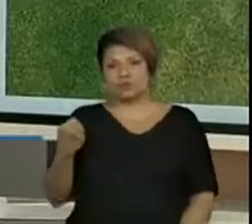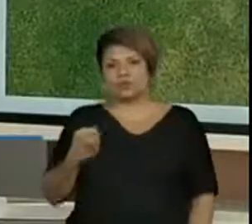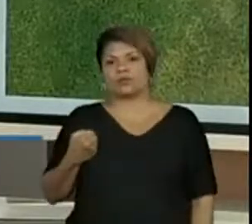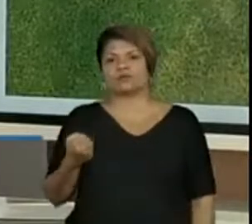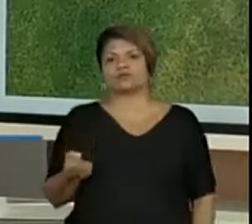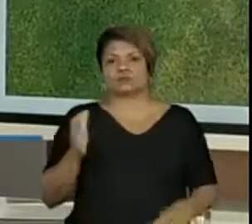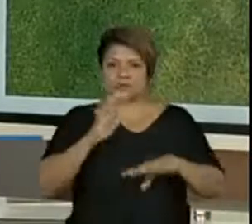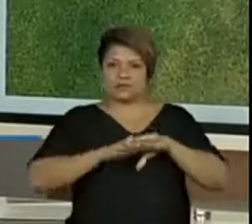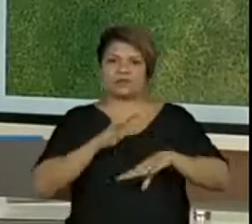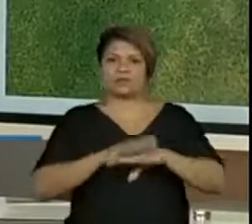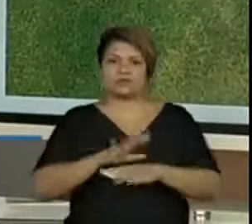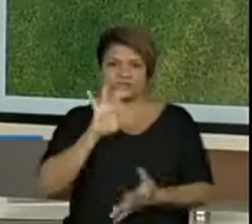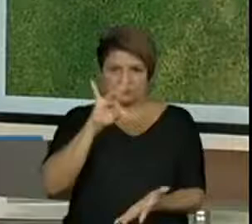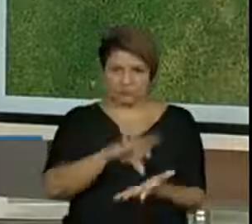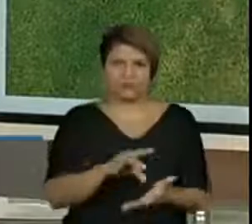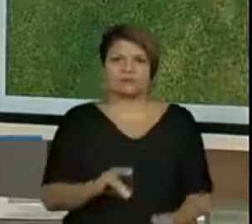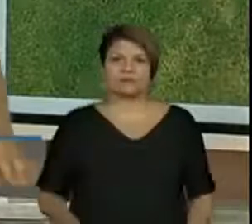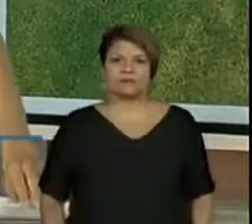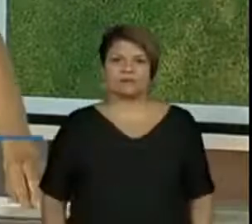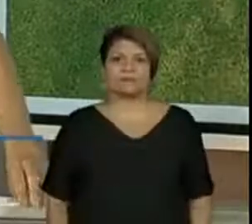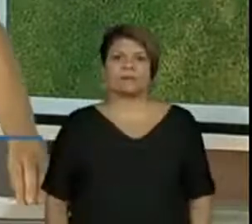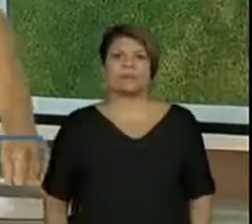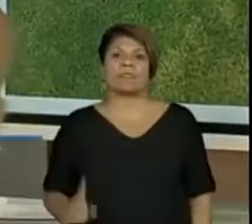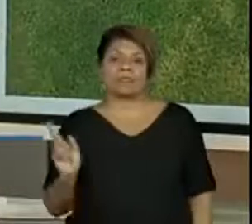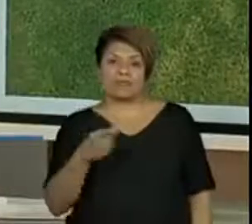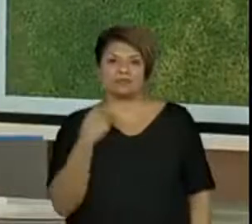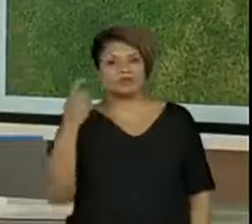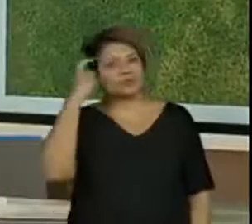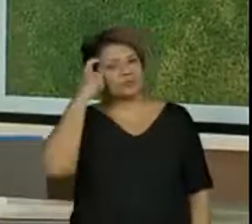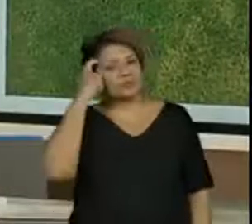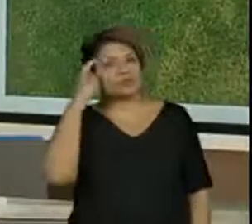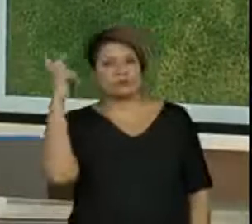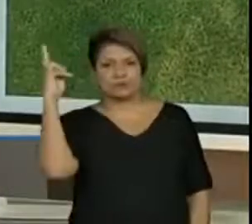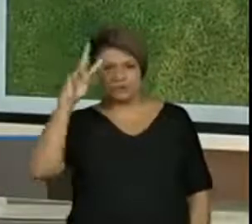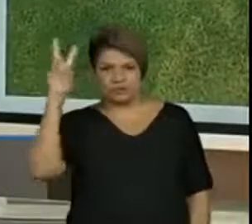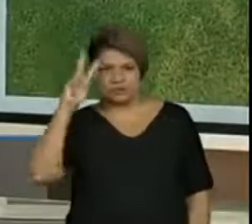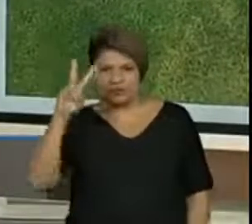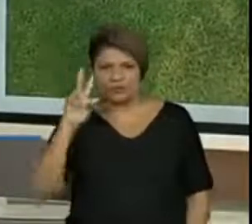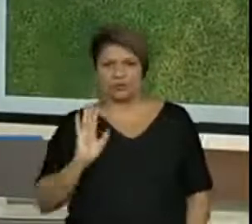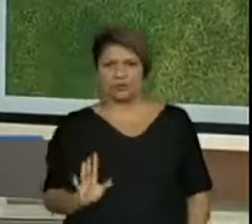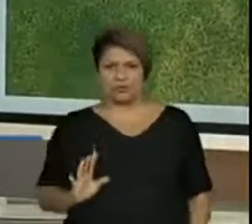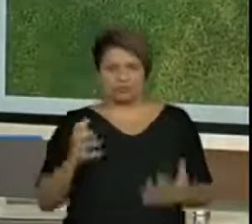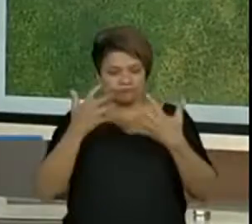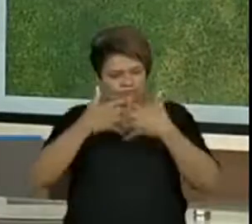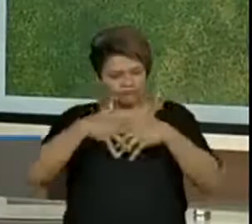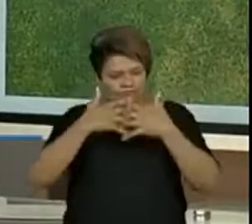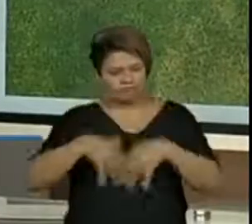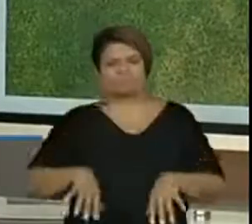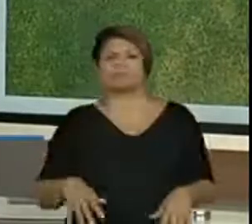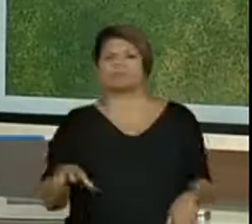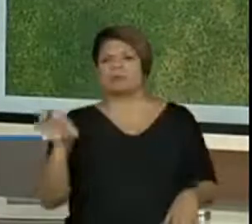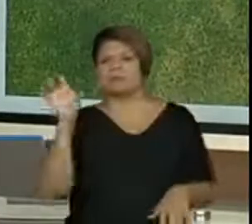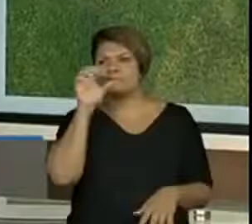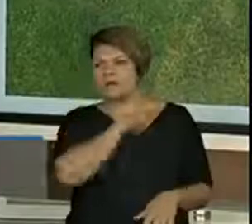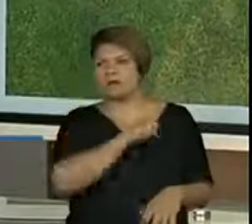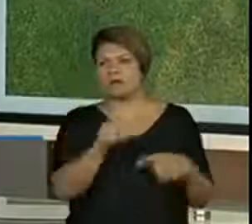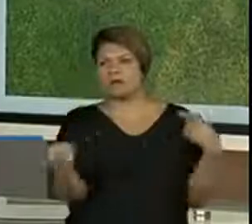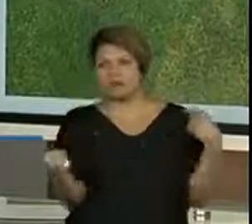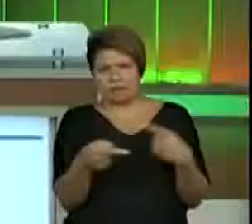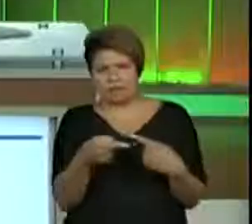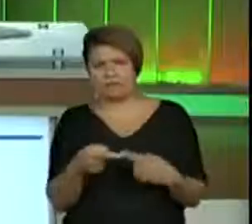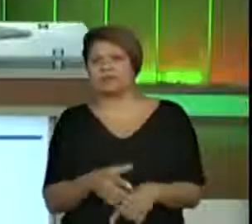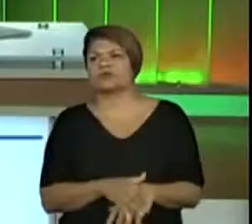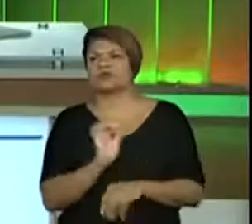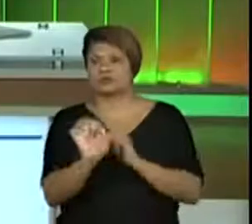a matemática estabelecida. A gente pensou do ponto de vista histórico, de maneira bem breve, sobre